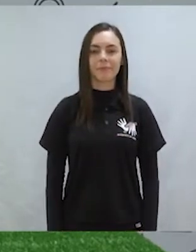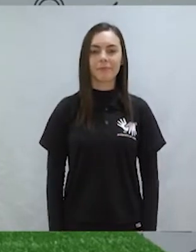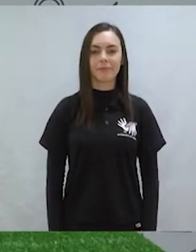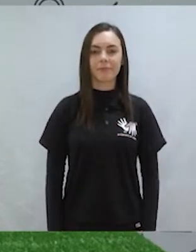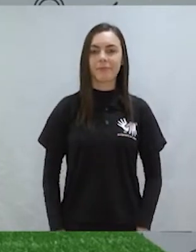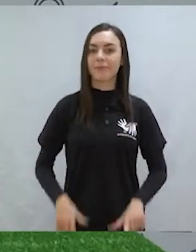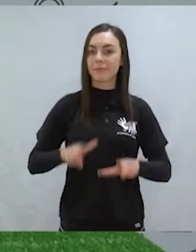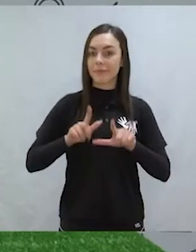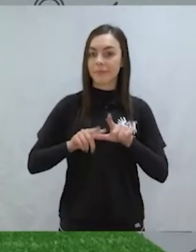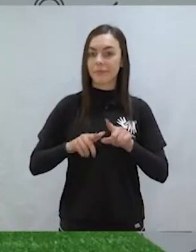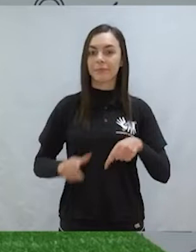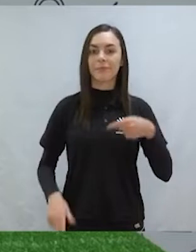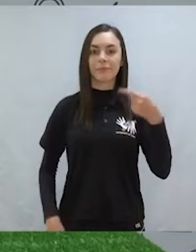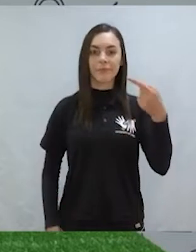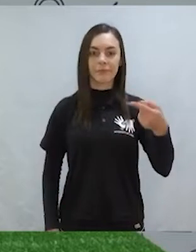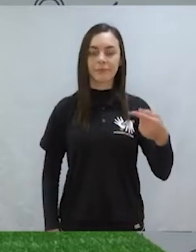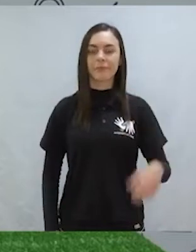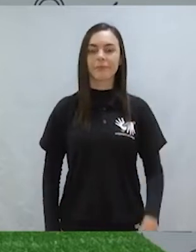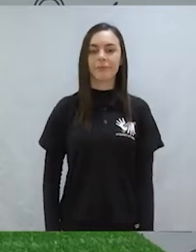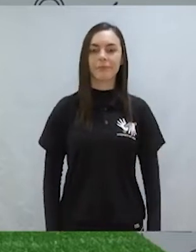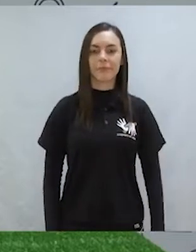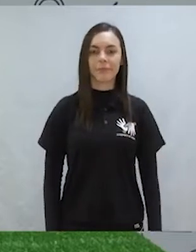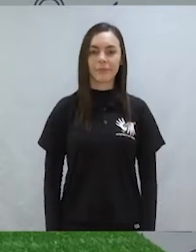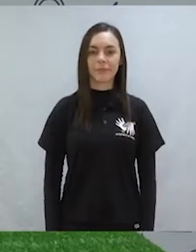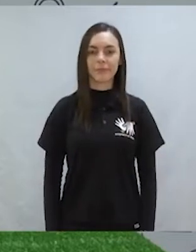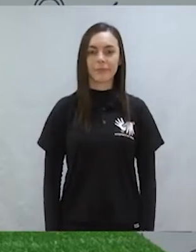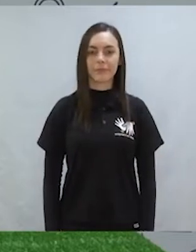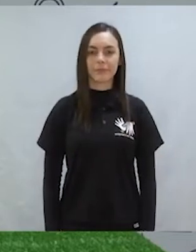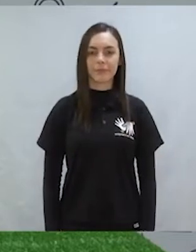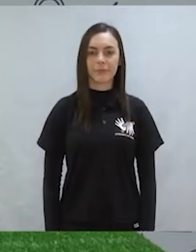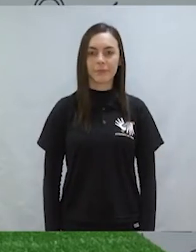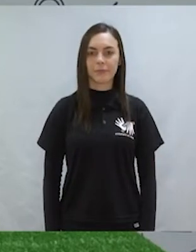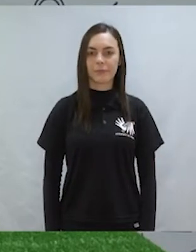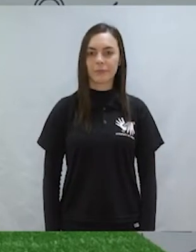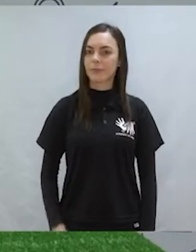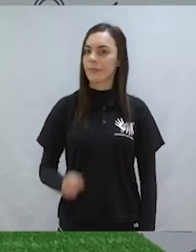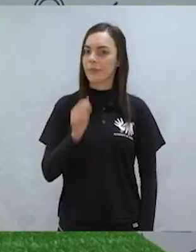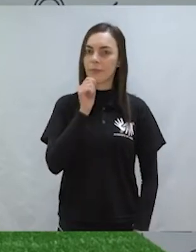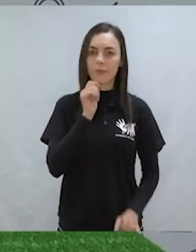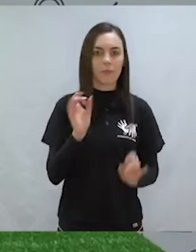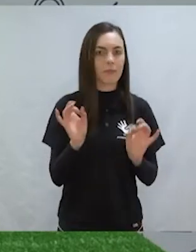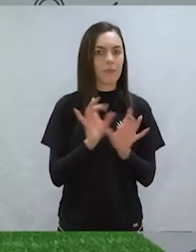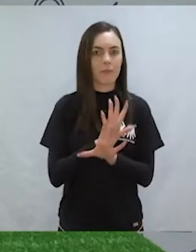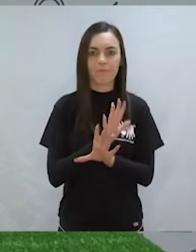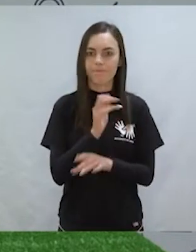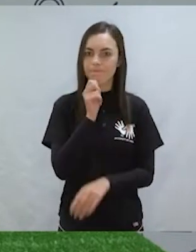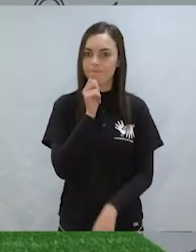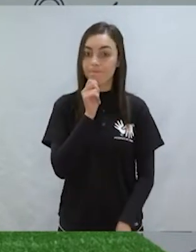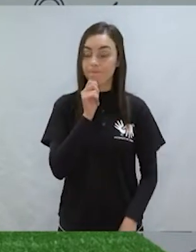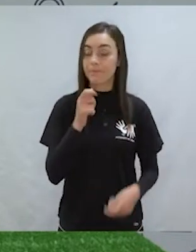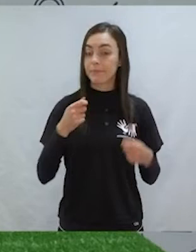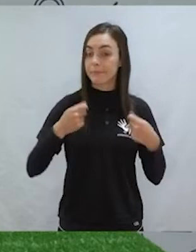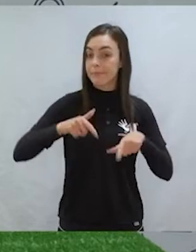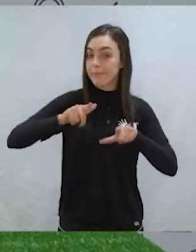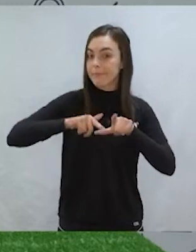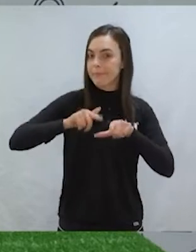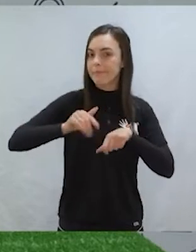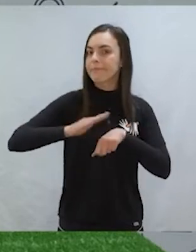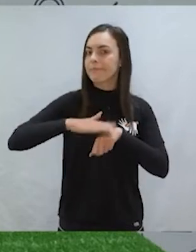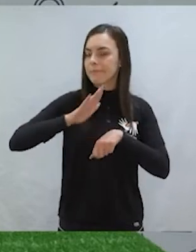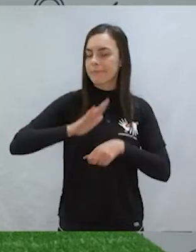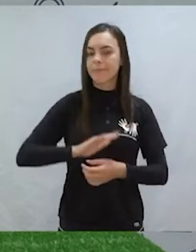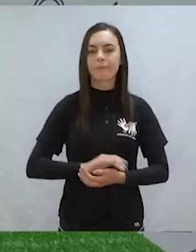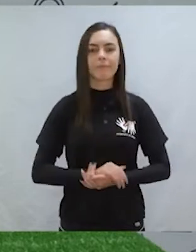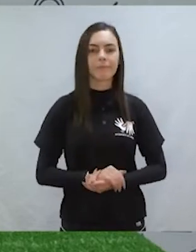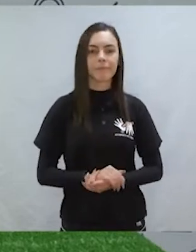bom. Próxima letra. Porque não formou boneca ainda. Então, nós precisamos de mais